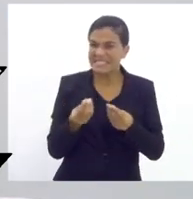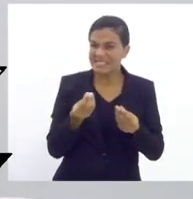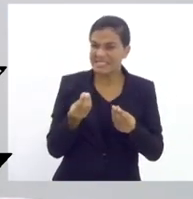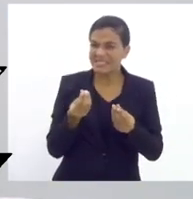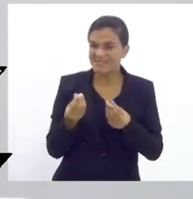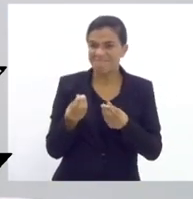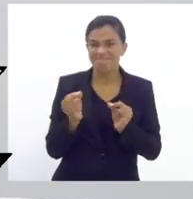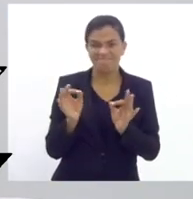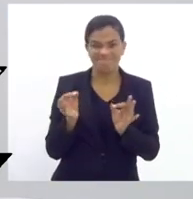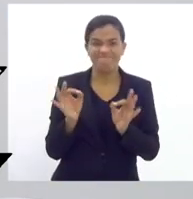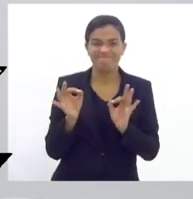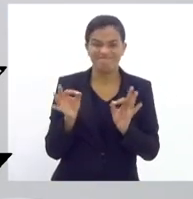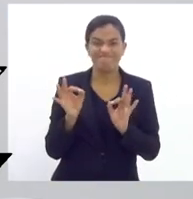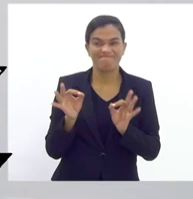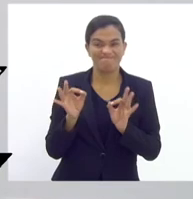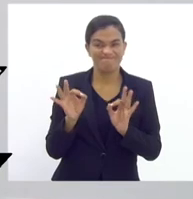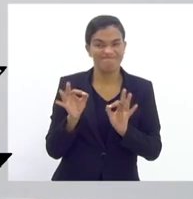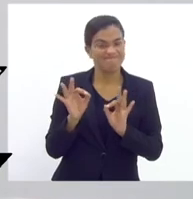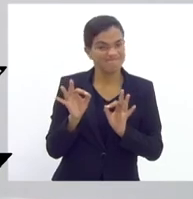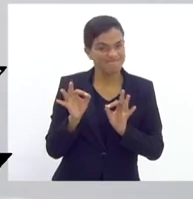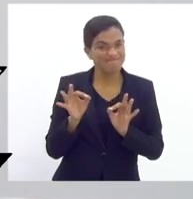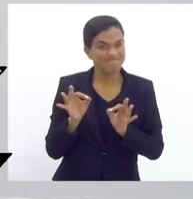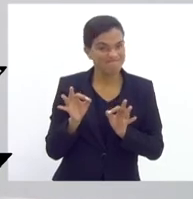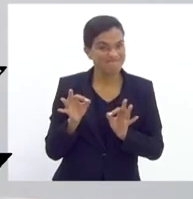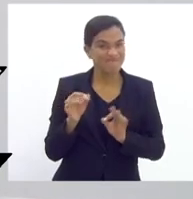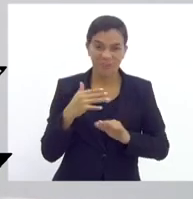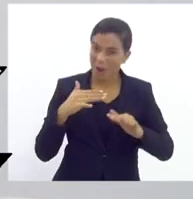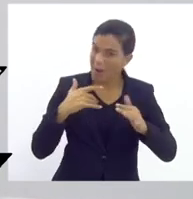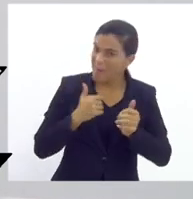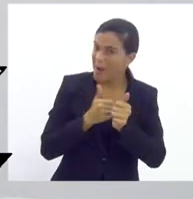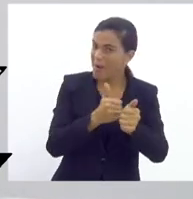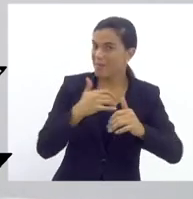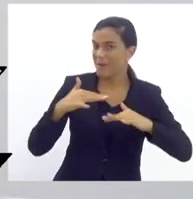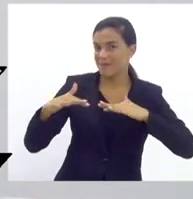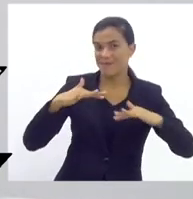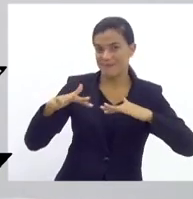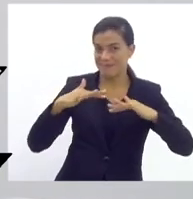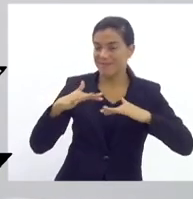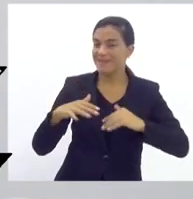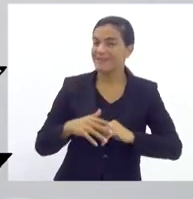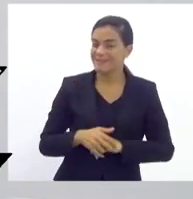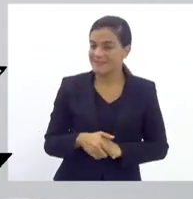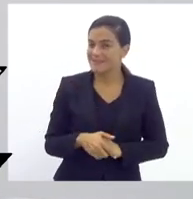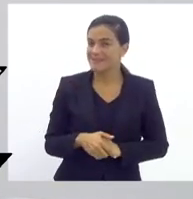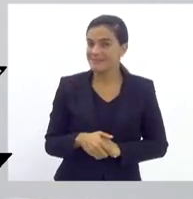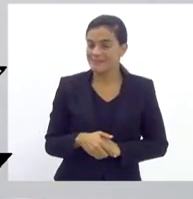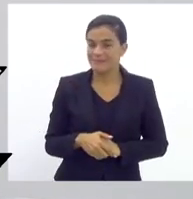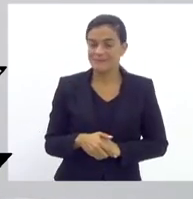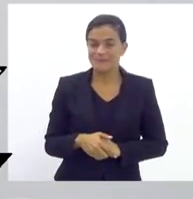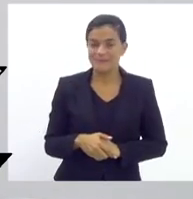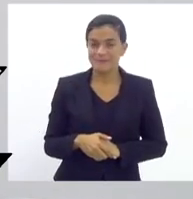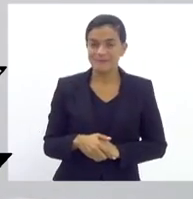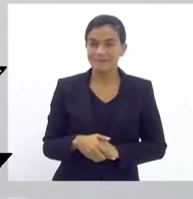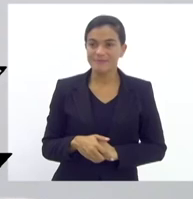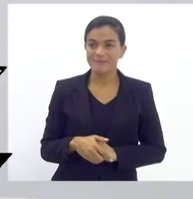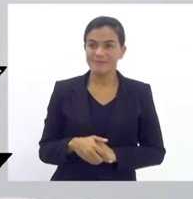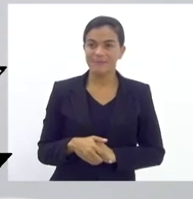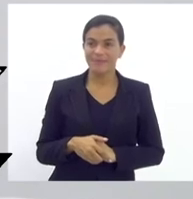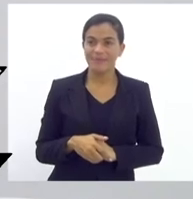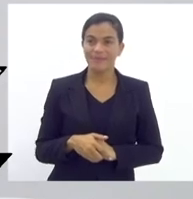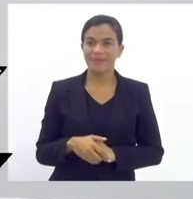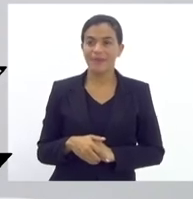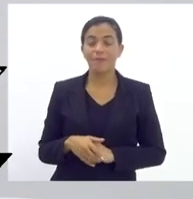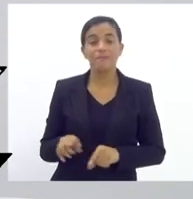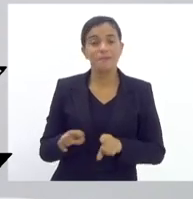tem ação Então vamos acompanhar as movimentações nesse sentido fazer